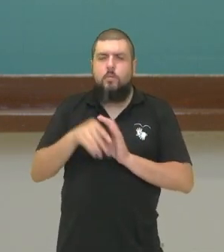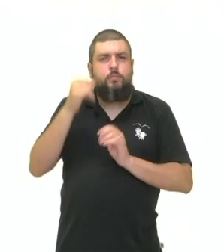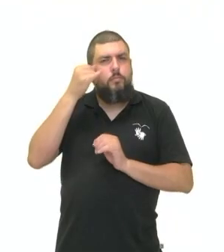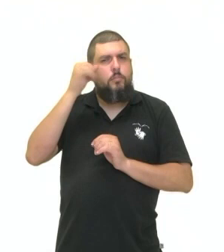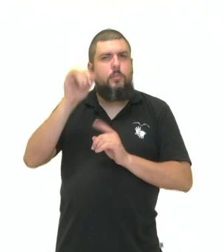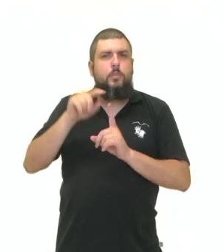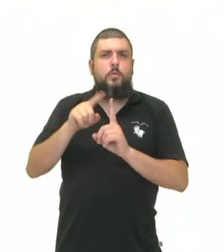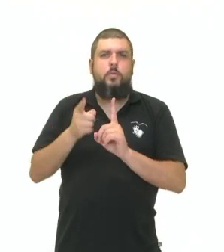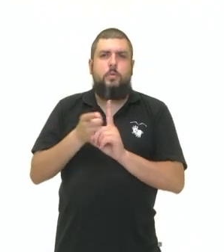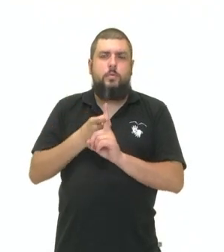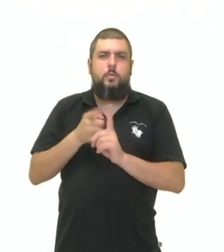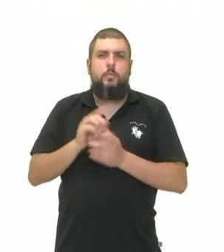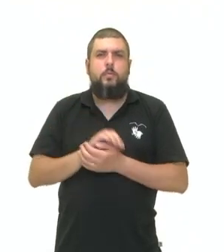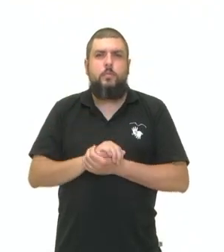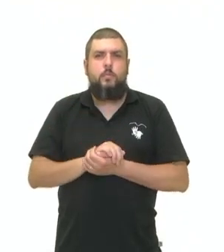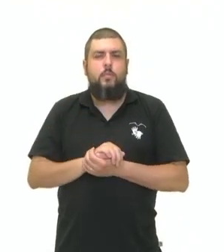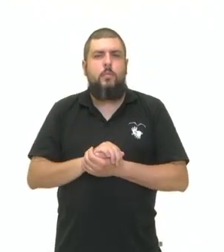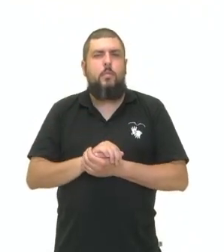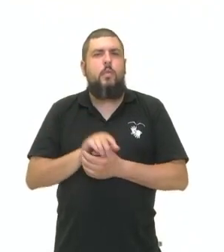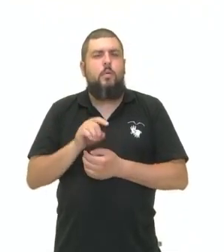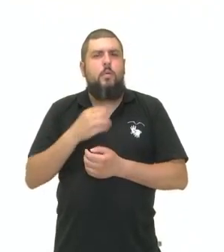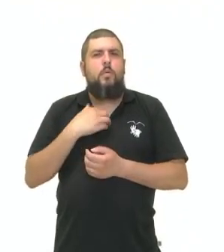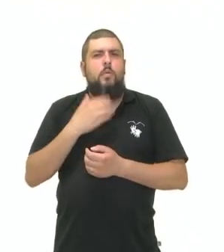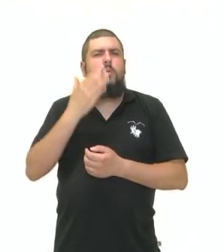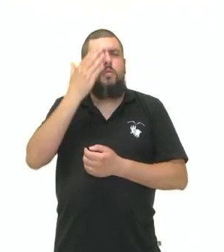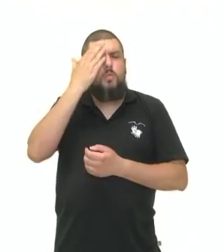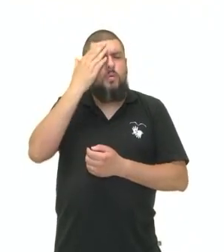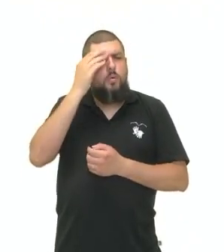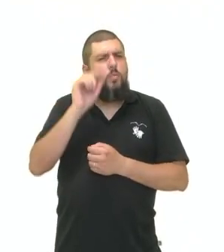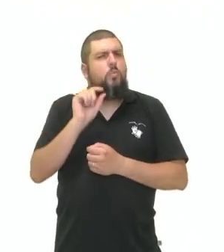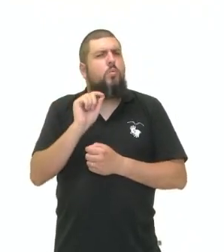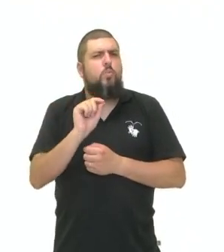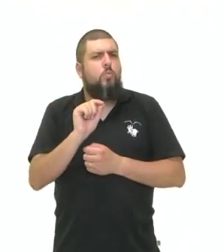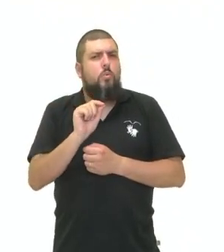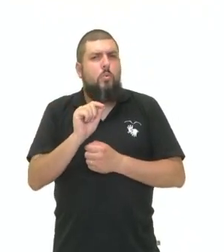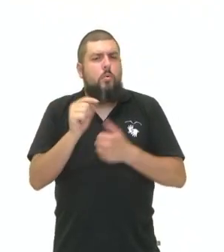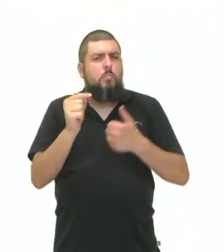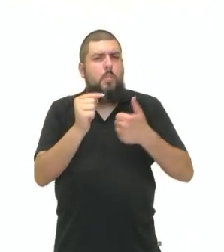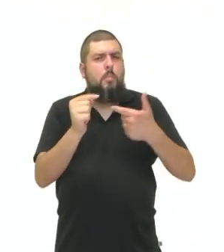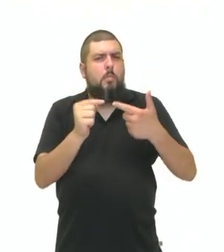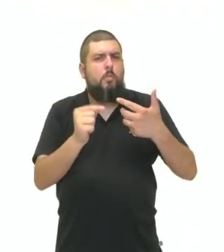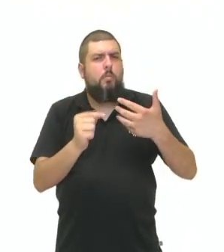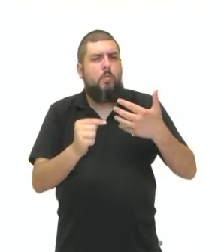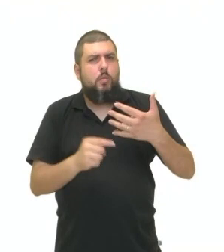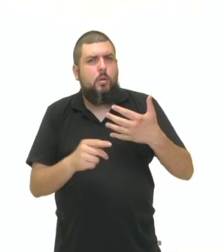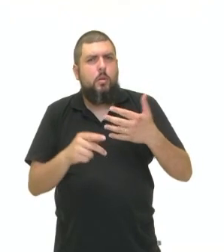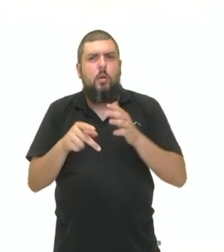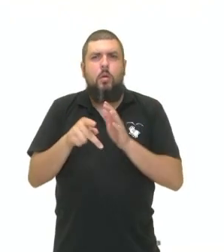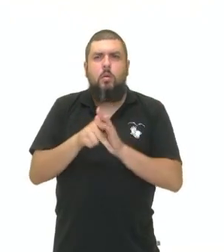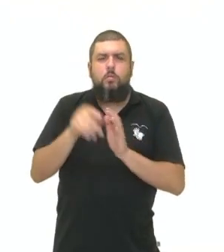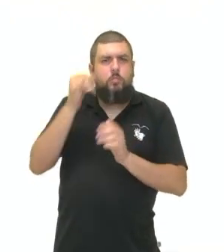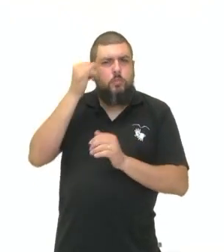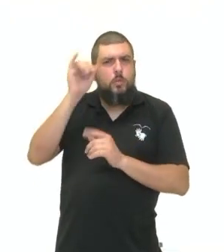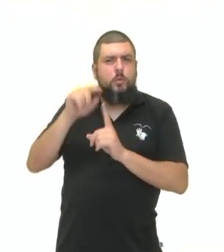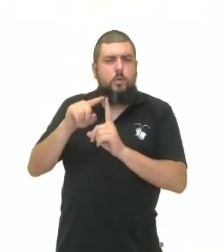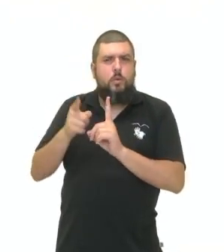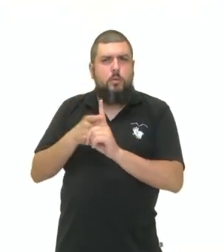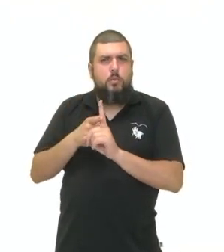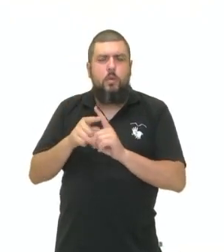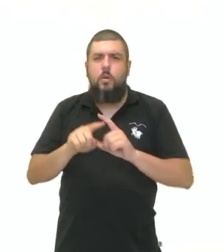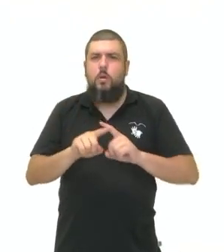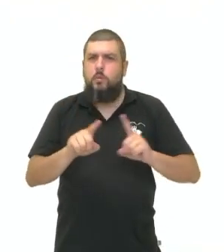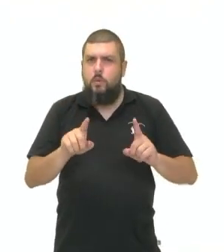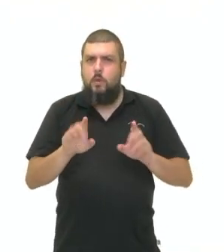então, você sabe o que são métodos anticoncepcionais? Conhece o método cirúrgico